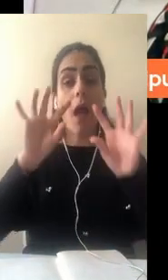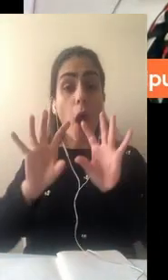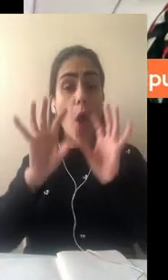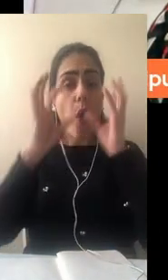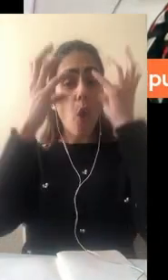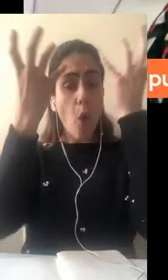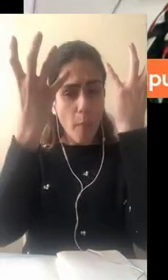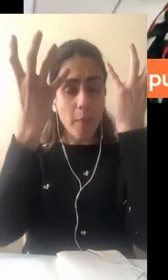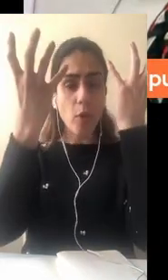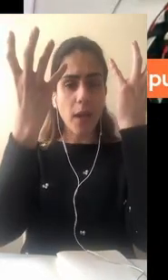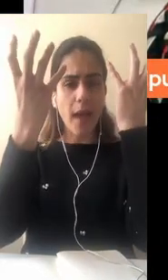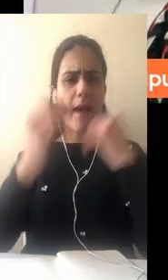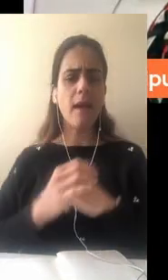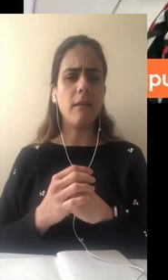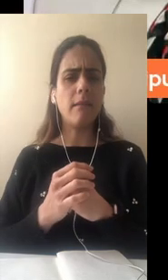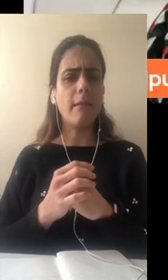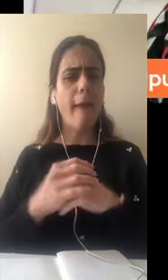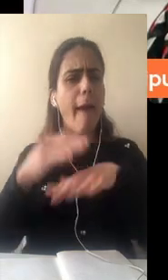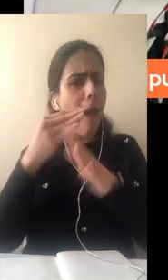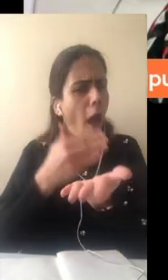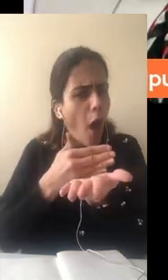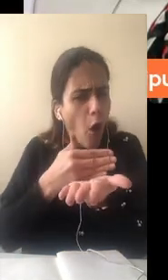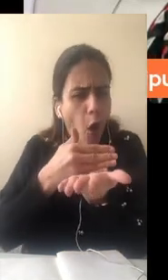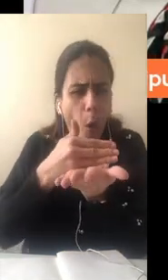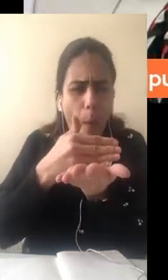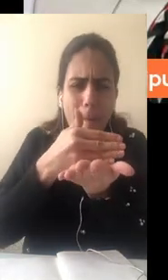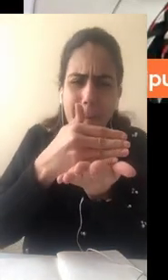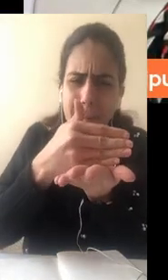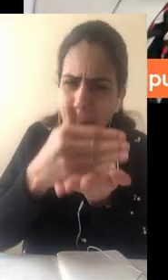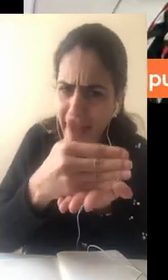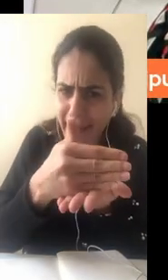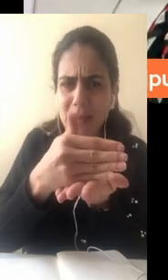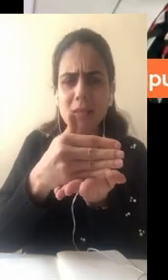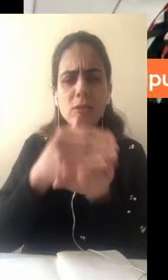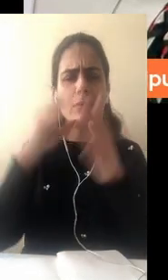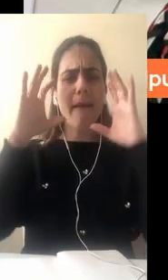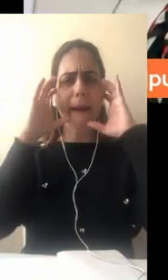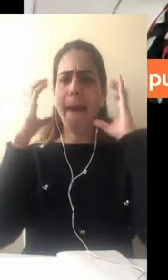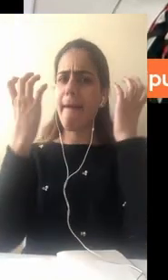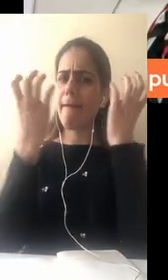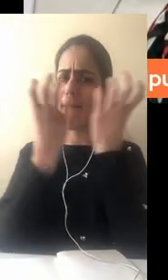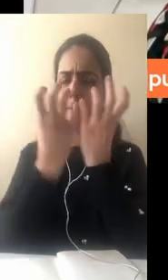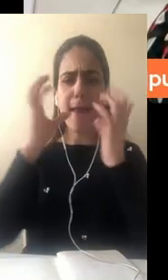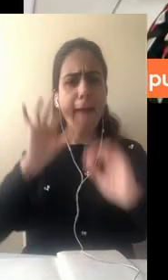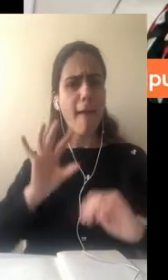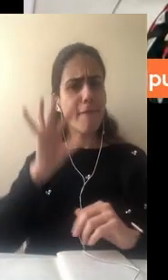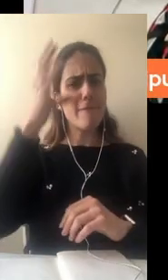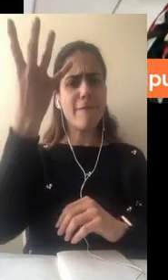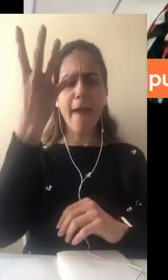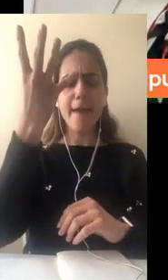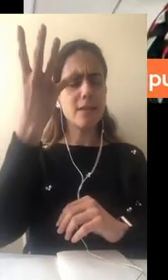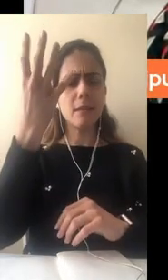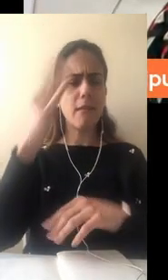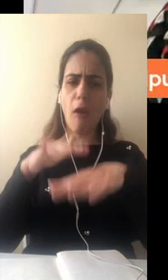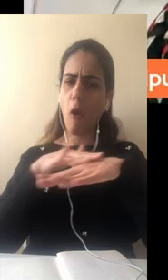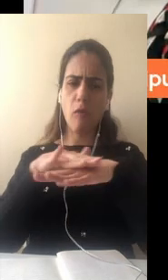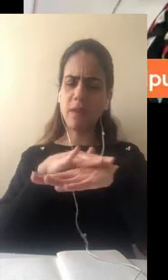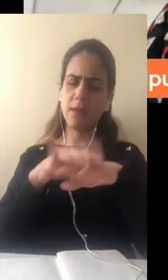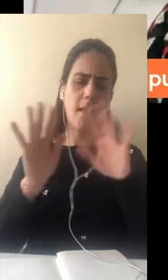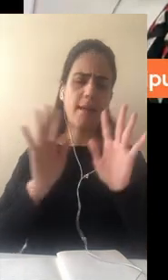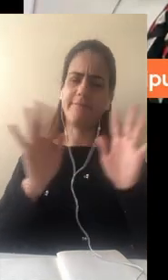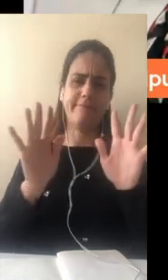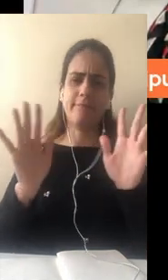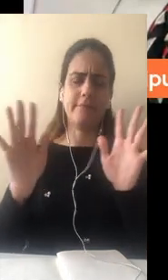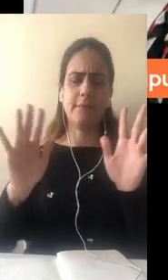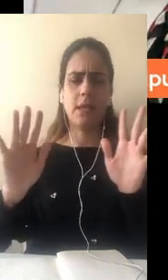comemorações, as suas gratidões. Eu nem vou entrar na raiz do que é o Halloween, qual a origem dessa festa especificamente,